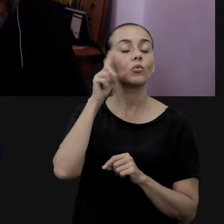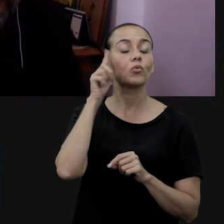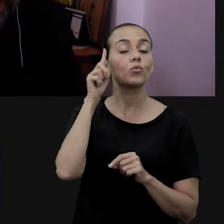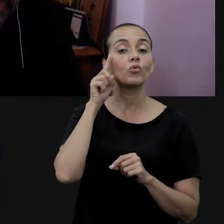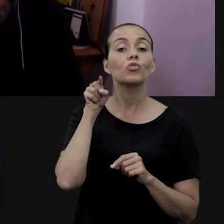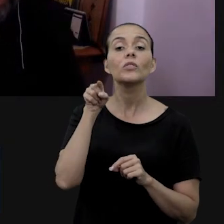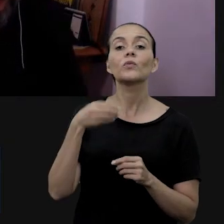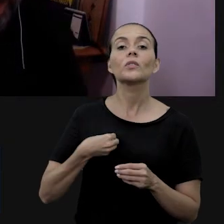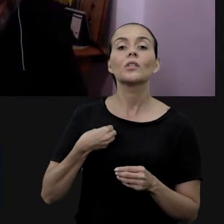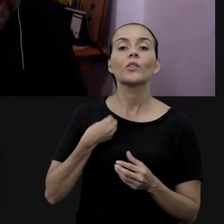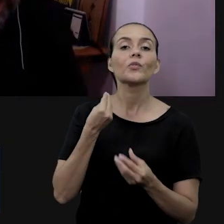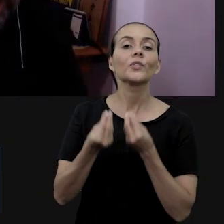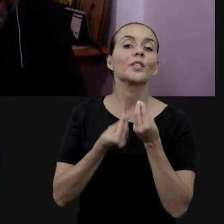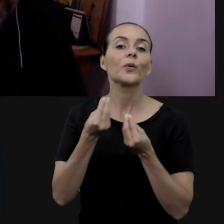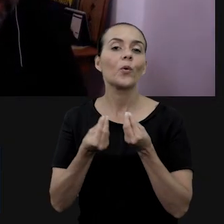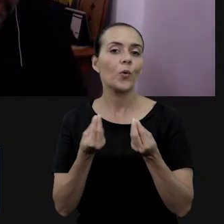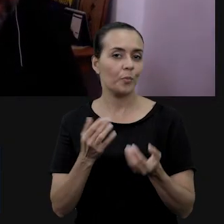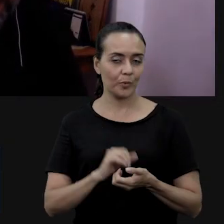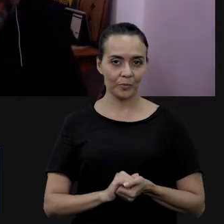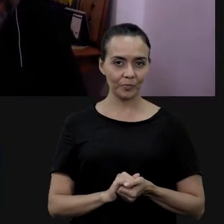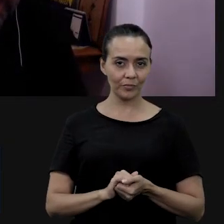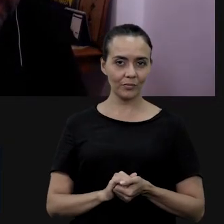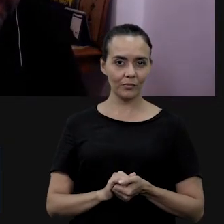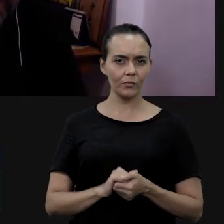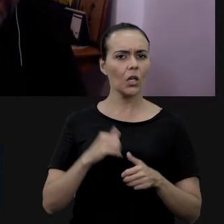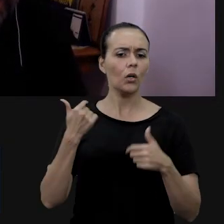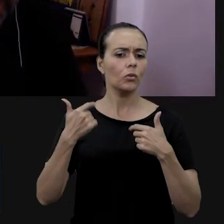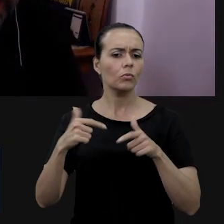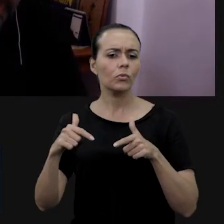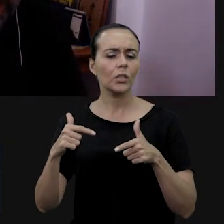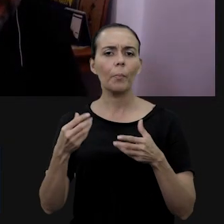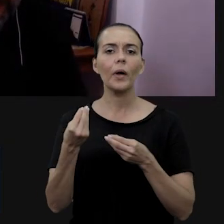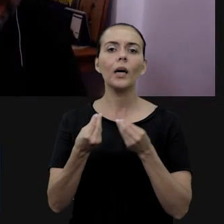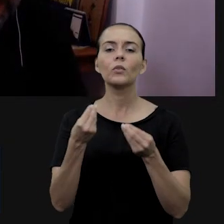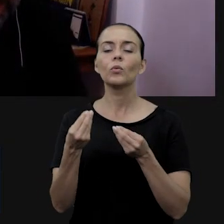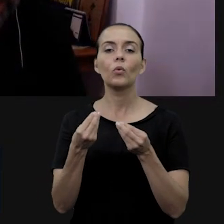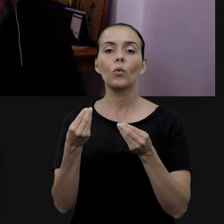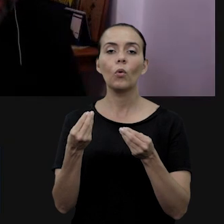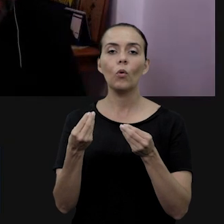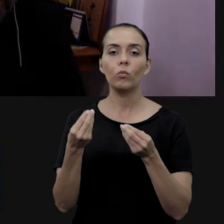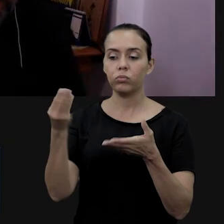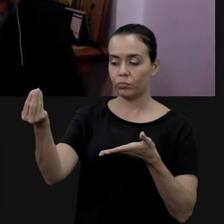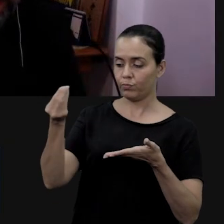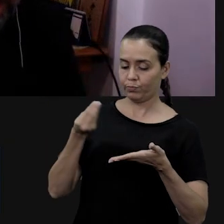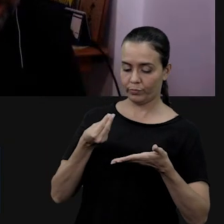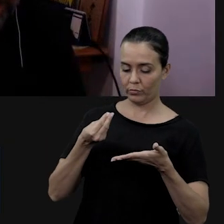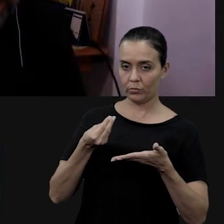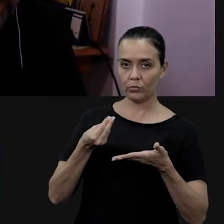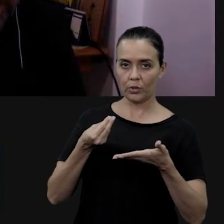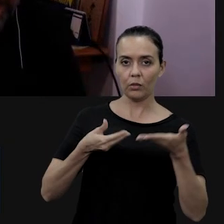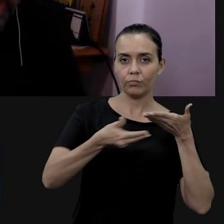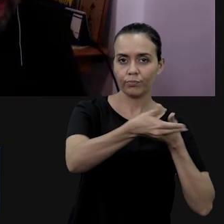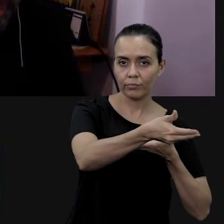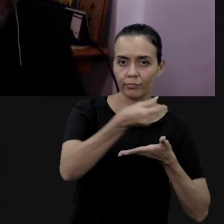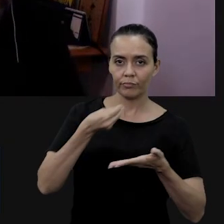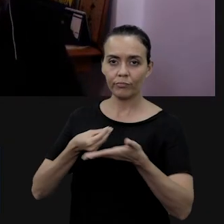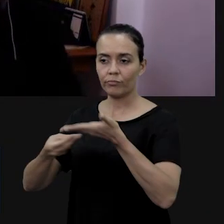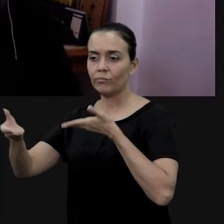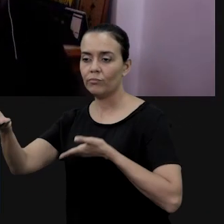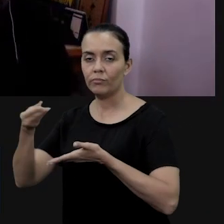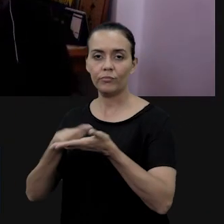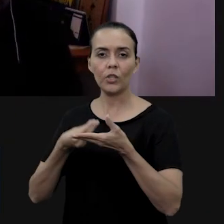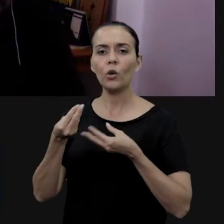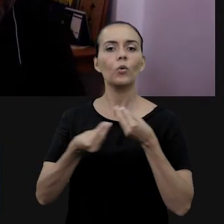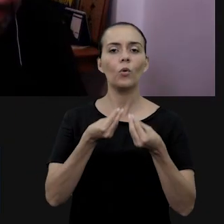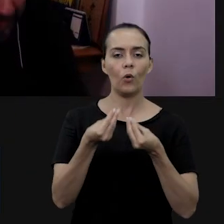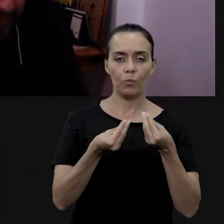é o dia a dia também, conta um pouco como chega um trabalho para você, o que que você faz. Certo, o